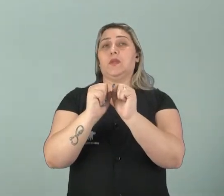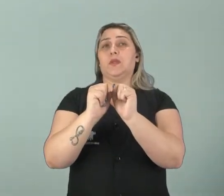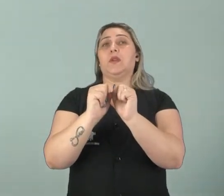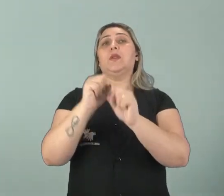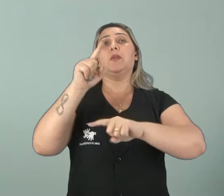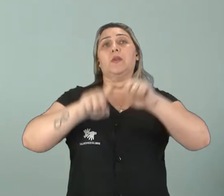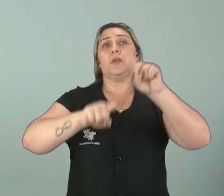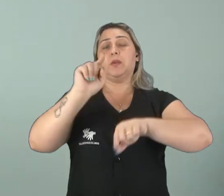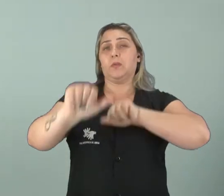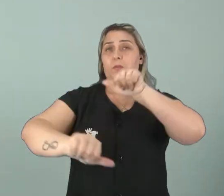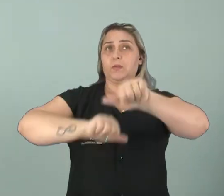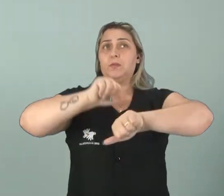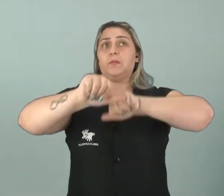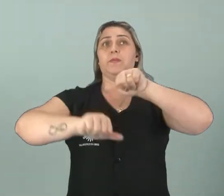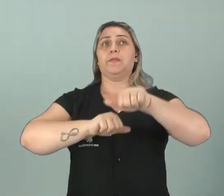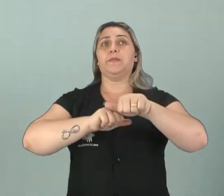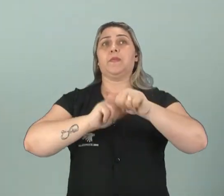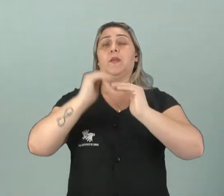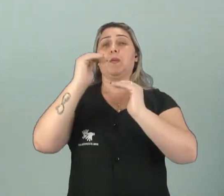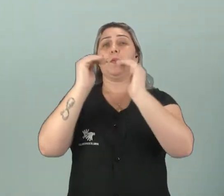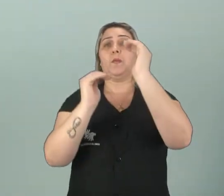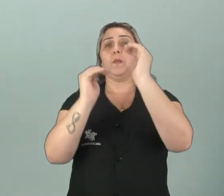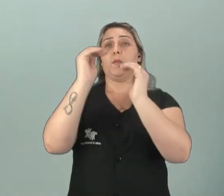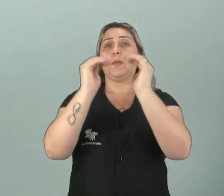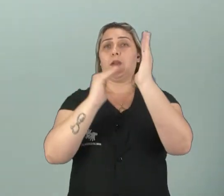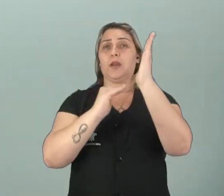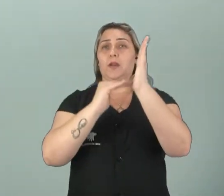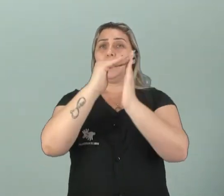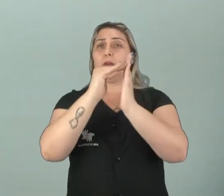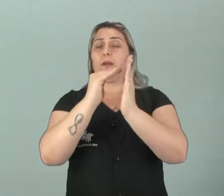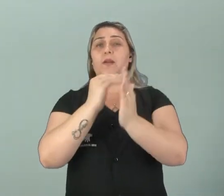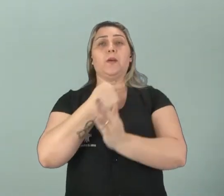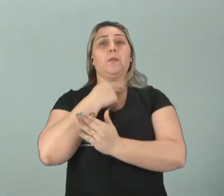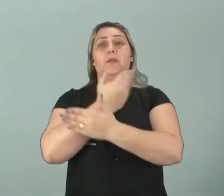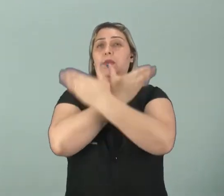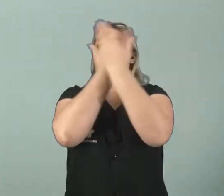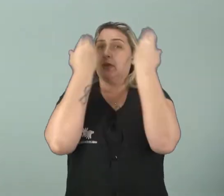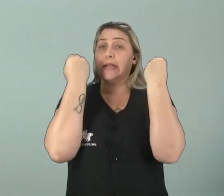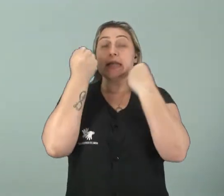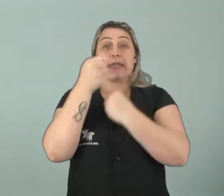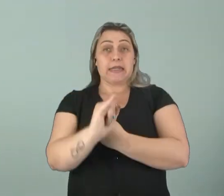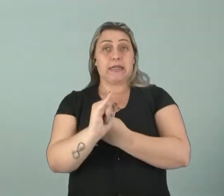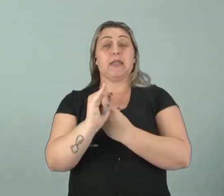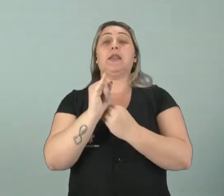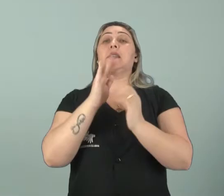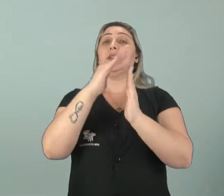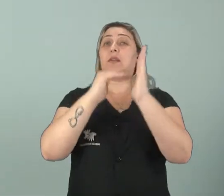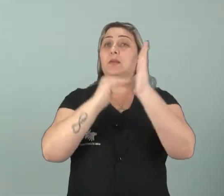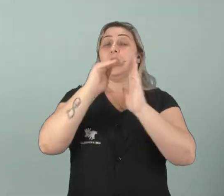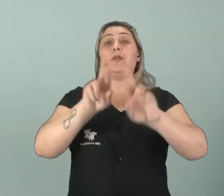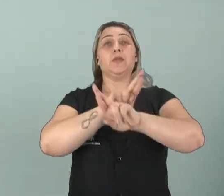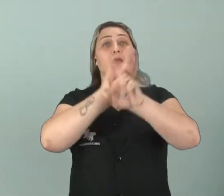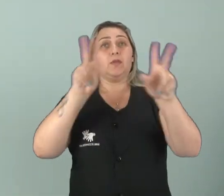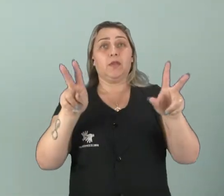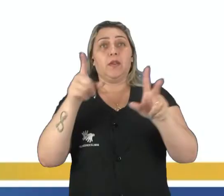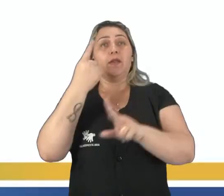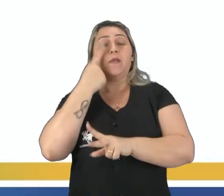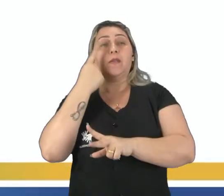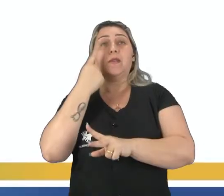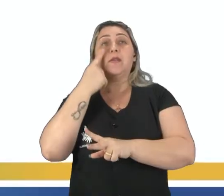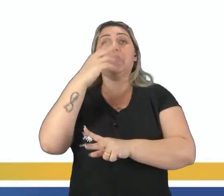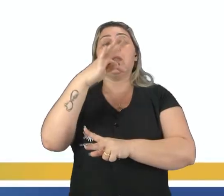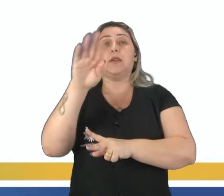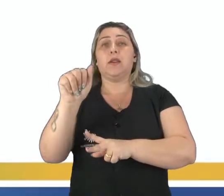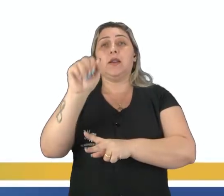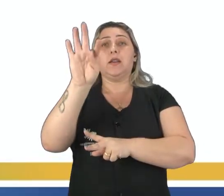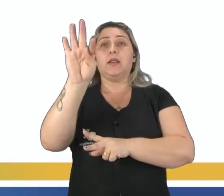dos materiais. E quando que isso vai acontecer? Não pode esquecer, só vai acontecer se as temperaturas estiverem diferentes. Então, tu verifica que tem